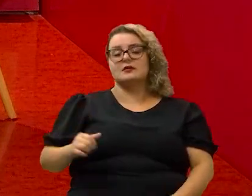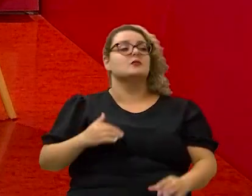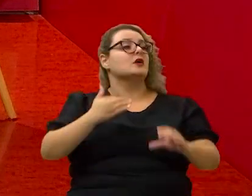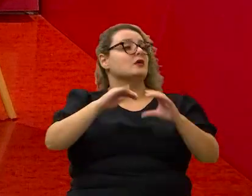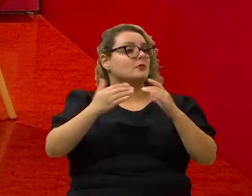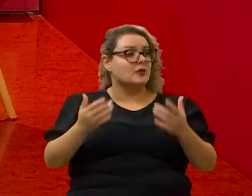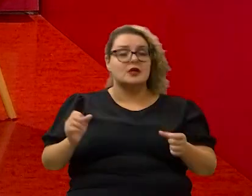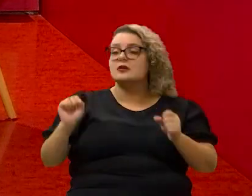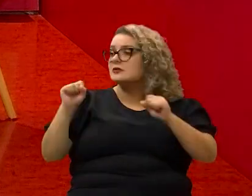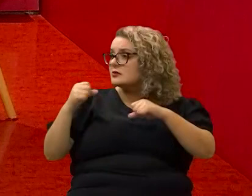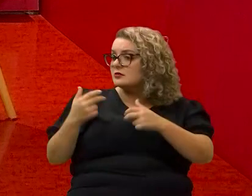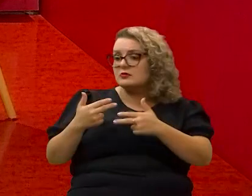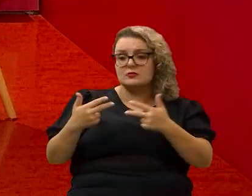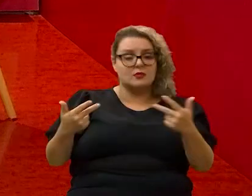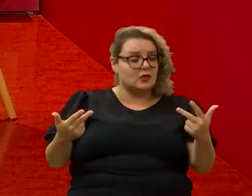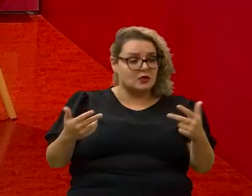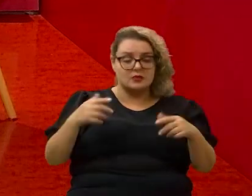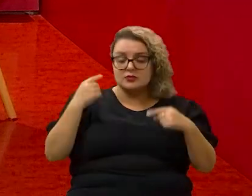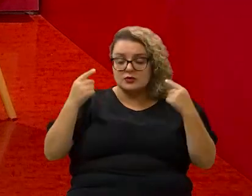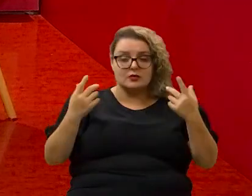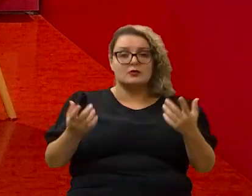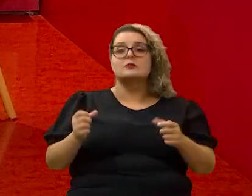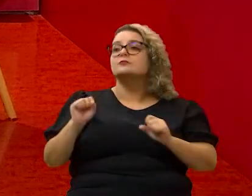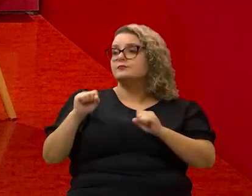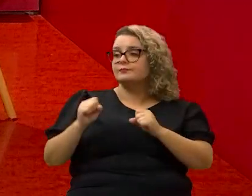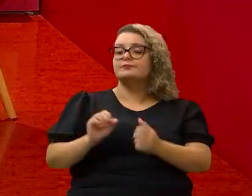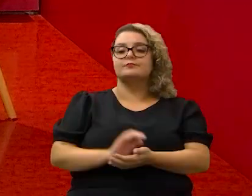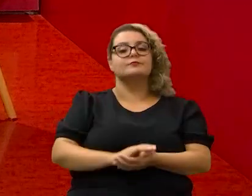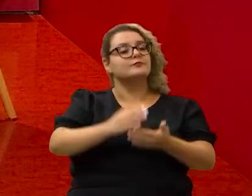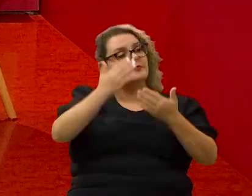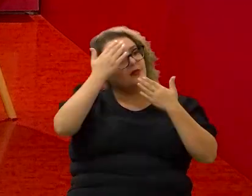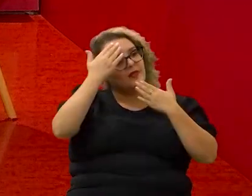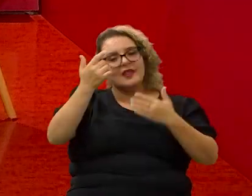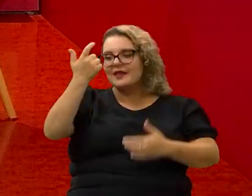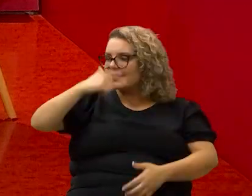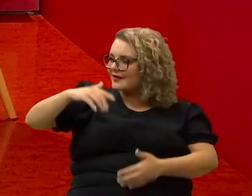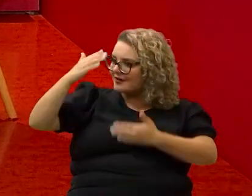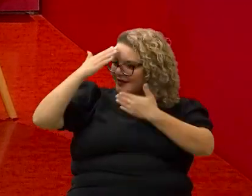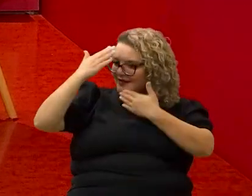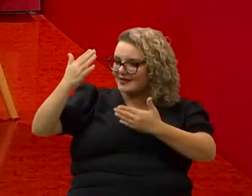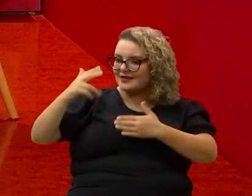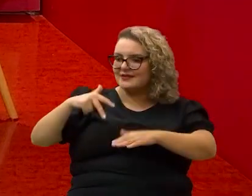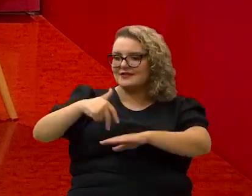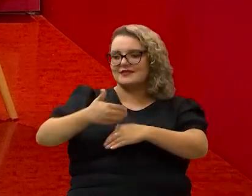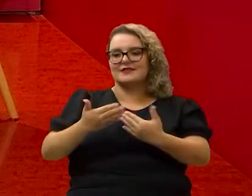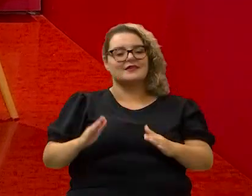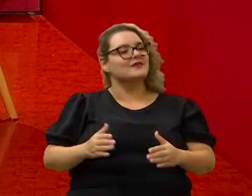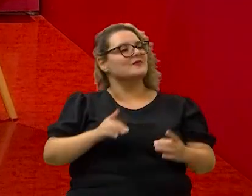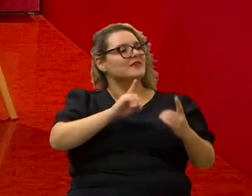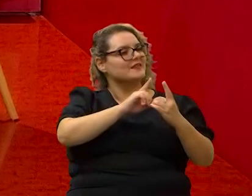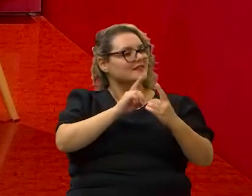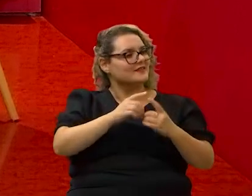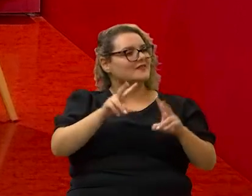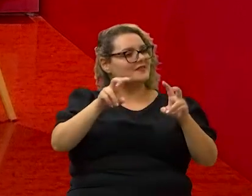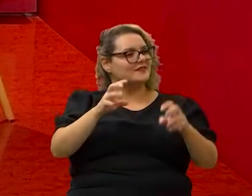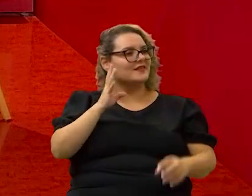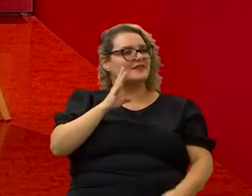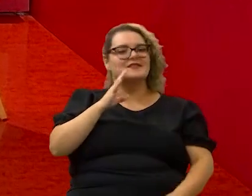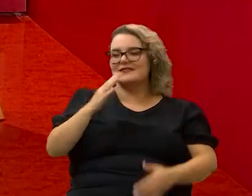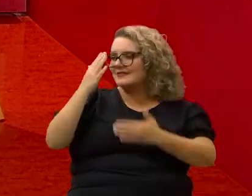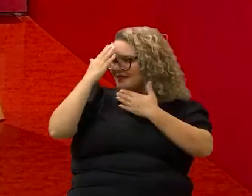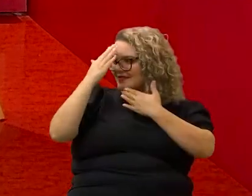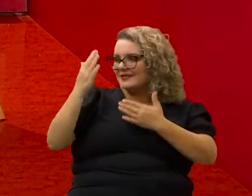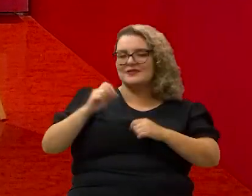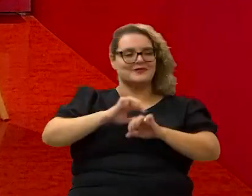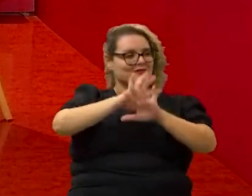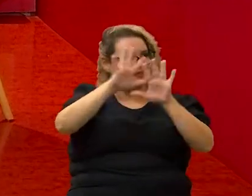e-mail, Zoom, né? Meeting, uma coisa, Legal, muito obrigado, viu, Sérgio? Mais uma vez por atender a gente aqui, assunto bem bacana. Muito